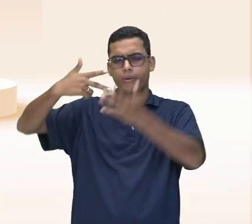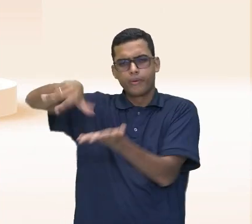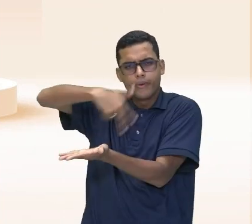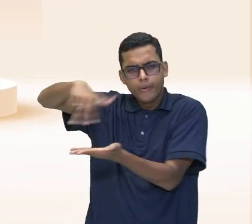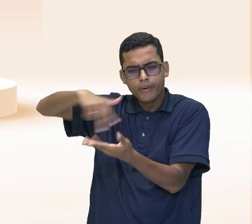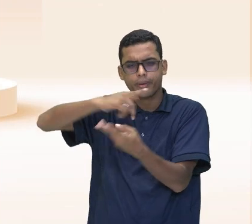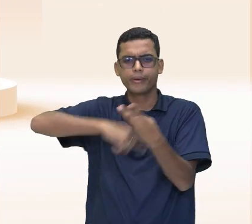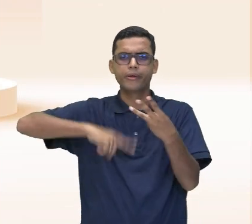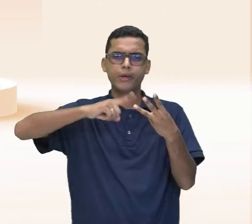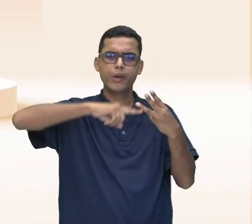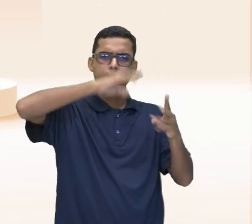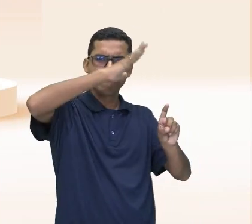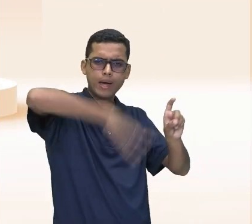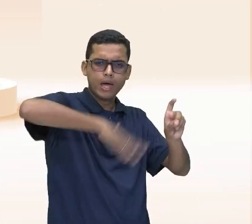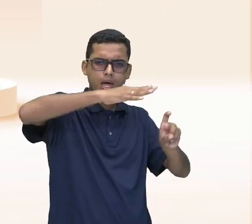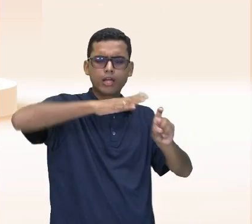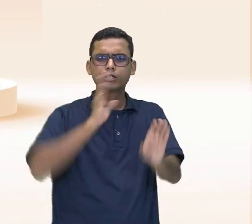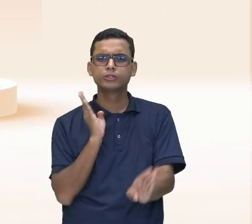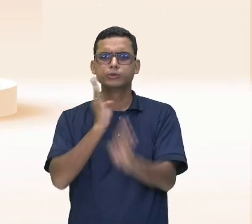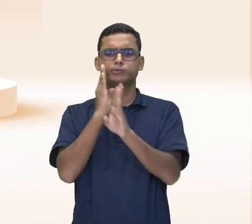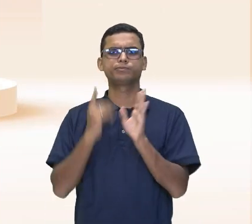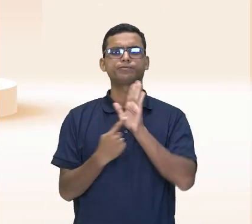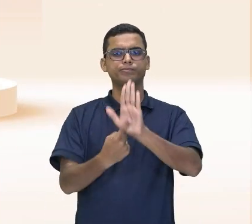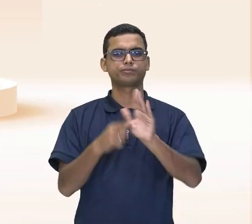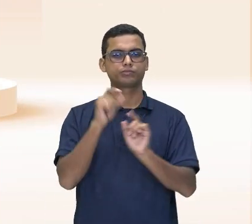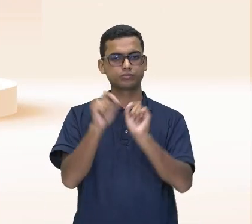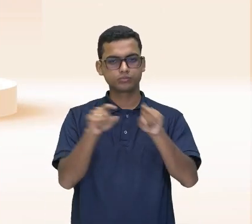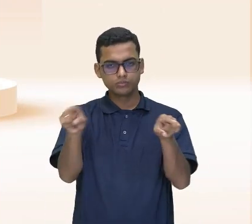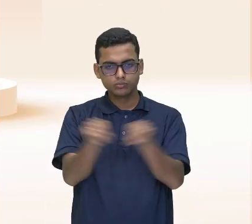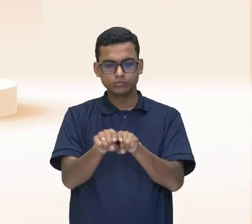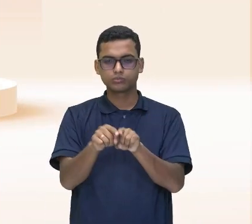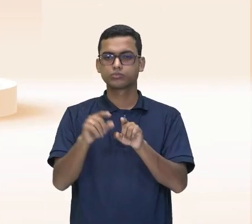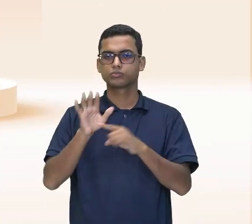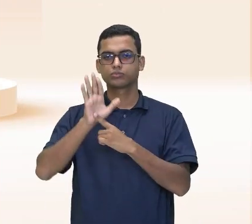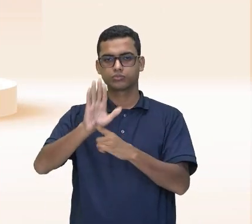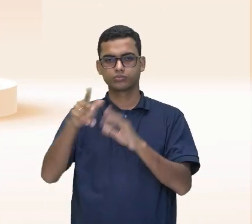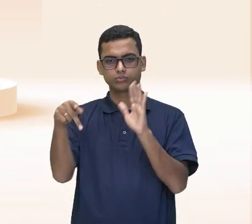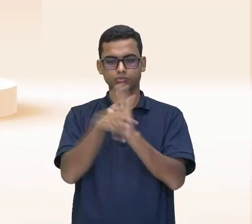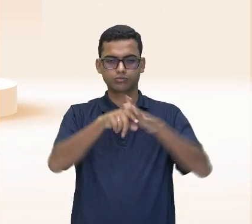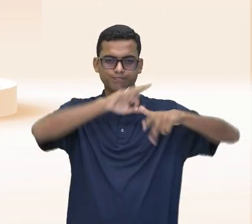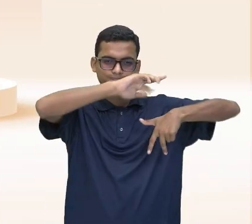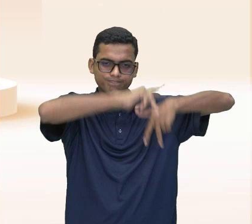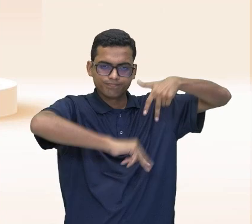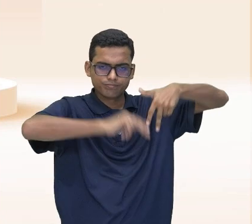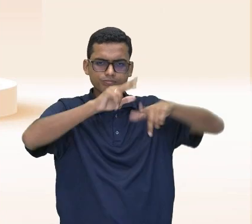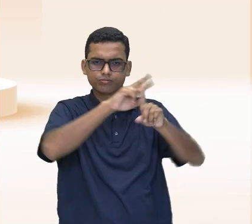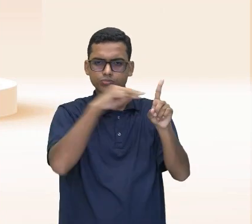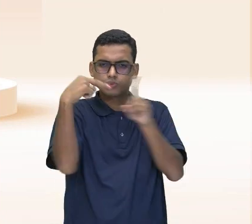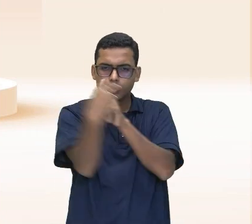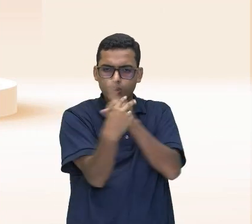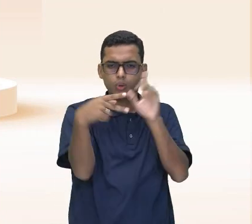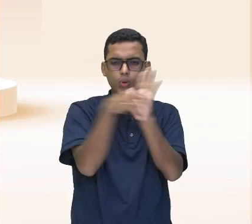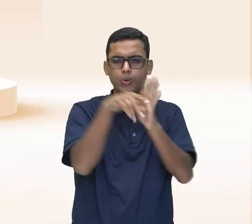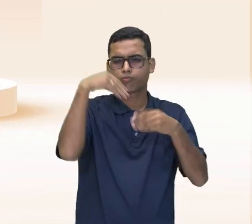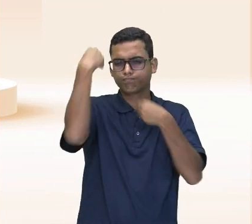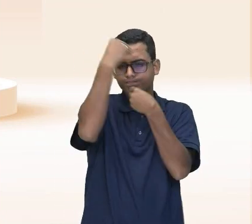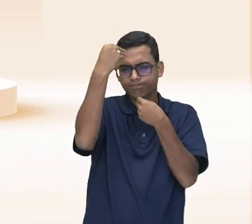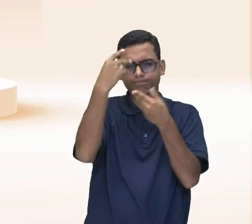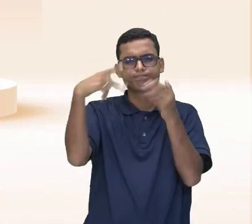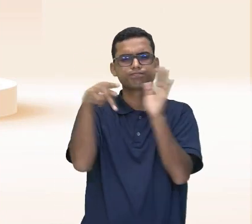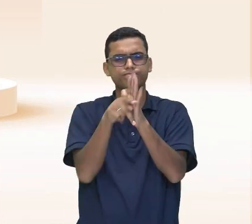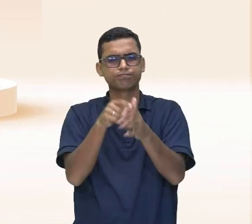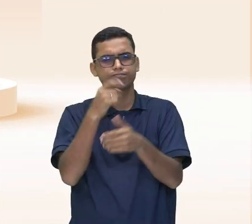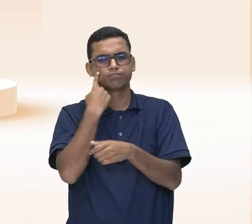mitos, o que ele revela? Revela o papel de gênero, as concepções da sexualidade.